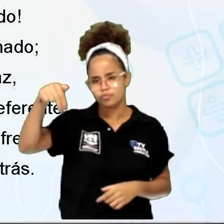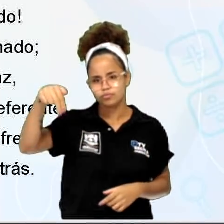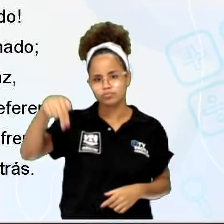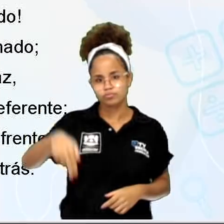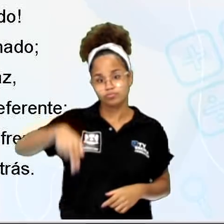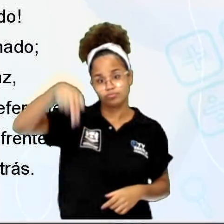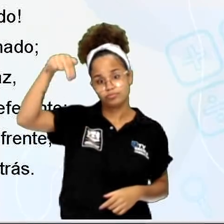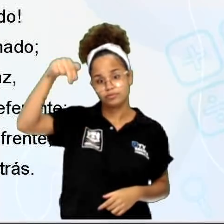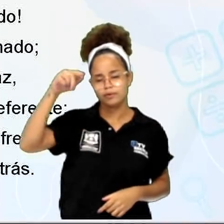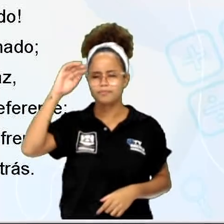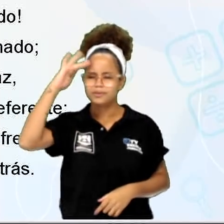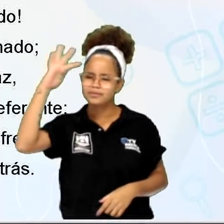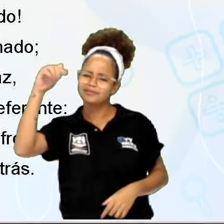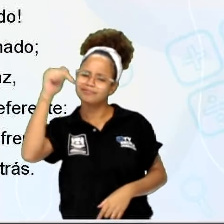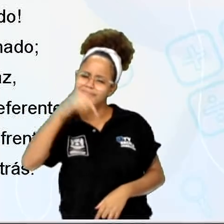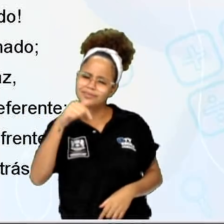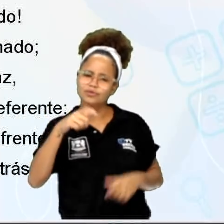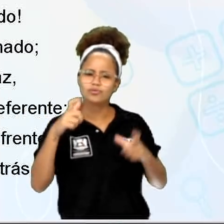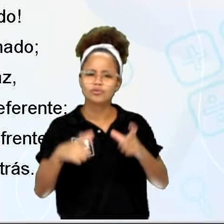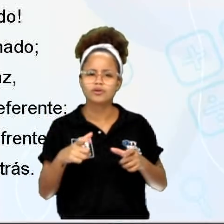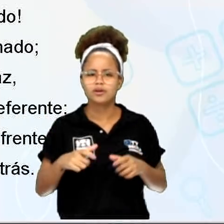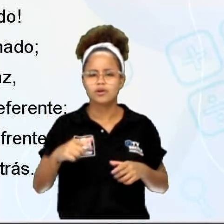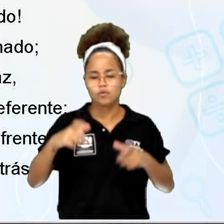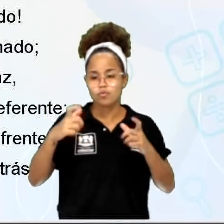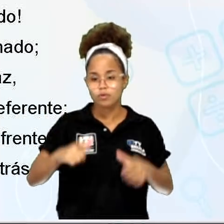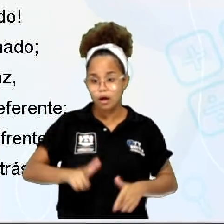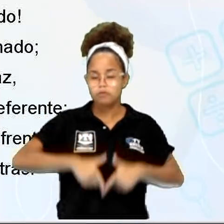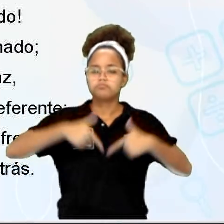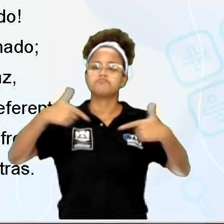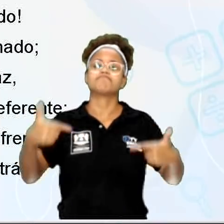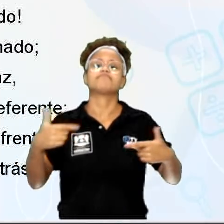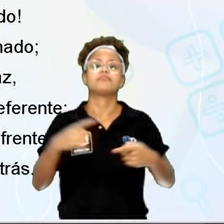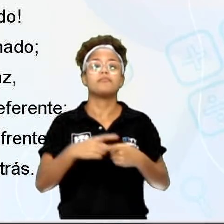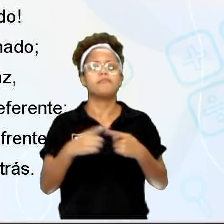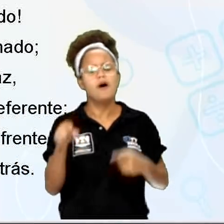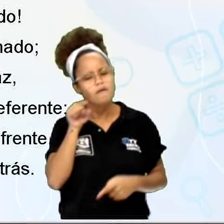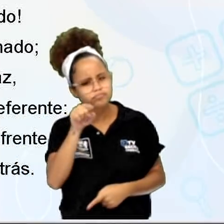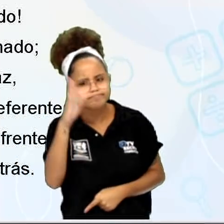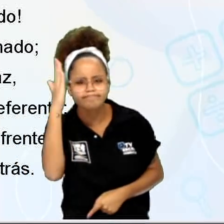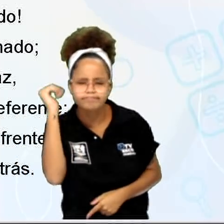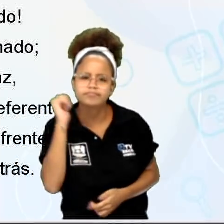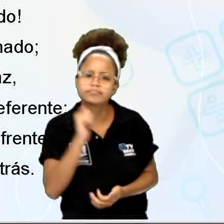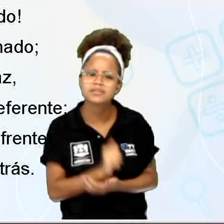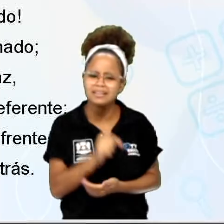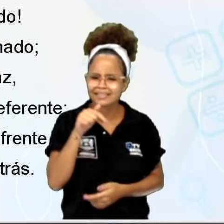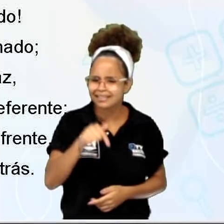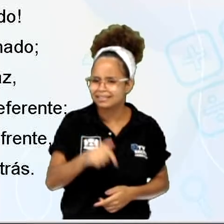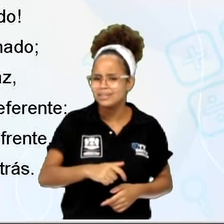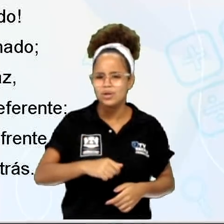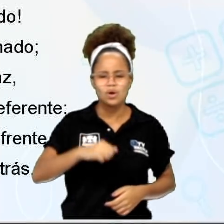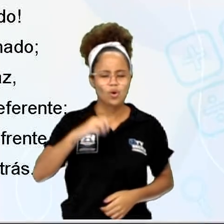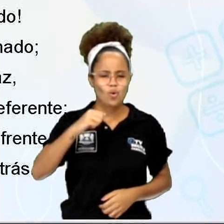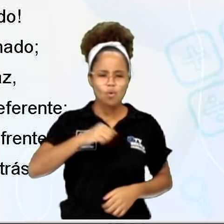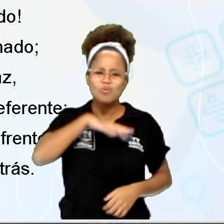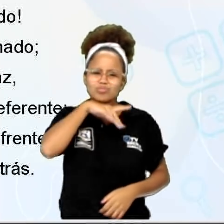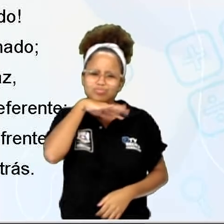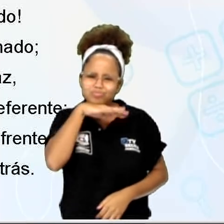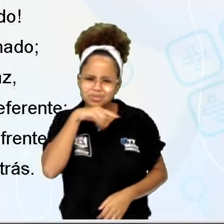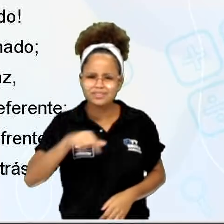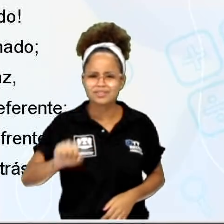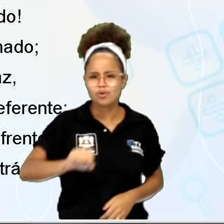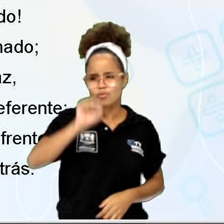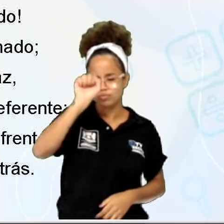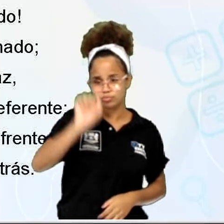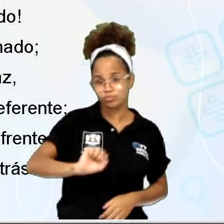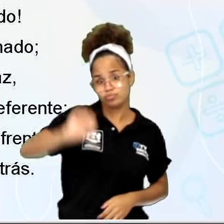que isto aqui era uma terra de sorte. Mas fique sabendo tu que miséria aqui no sul é esta mesma do